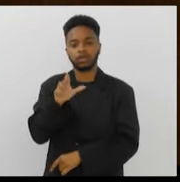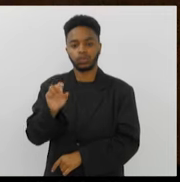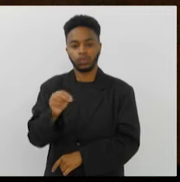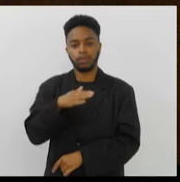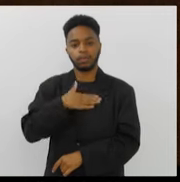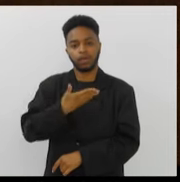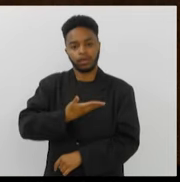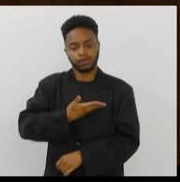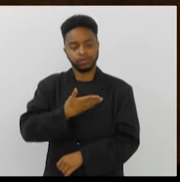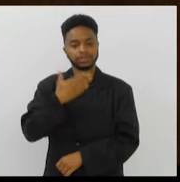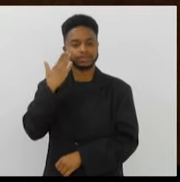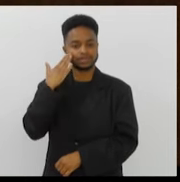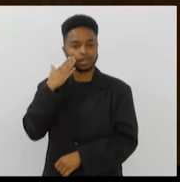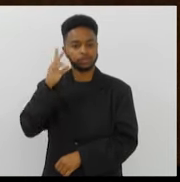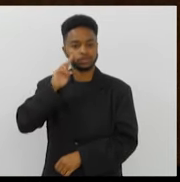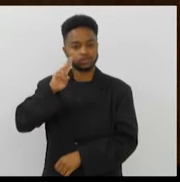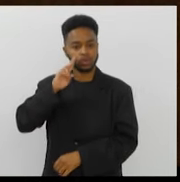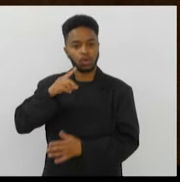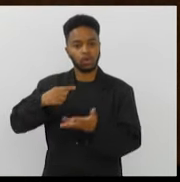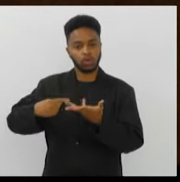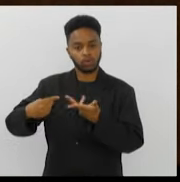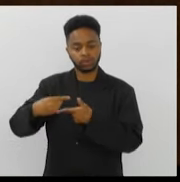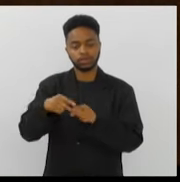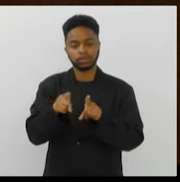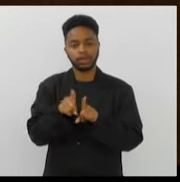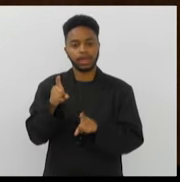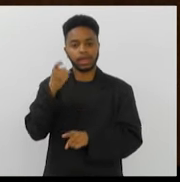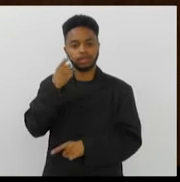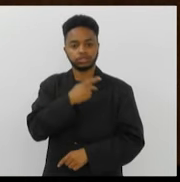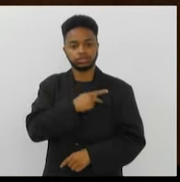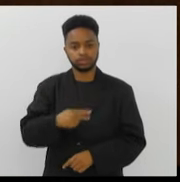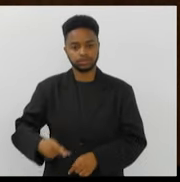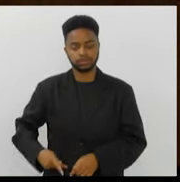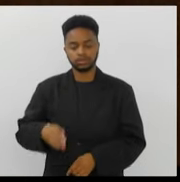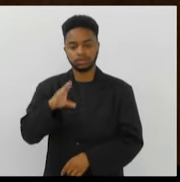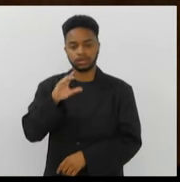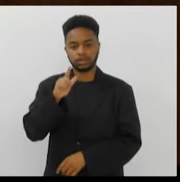amigo, sabe de toda a nossa história, com o ex-presidente dessa casa, Cláudio Moacir,